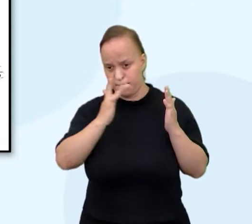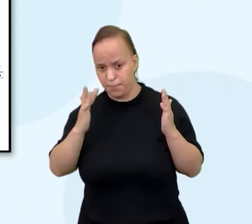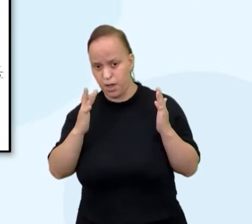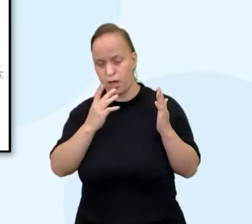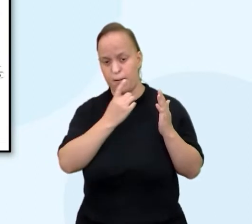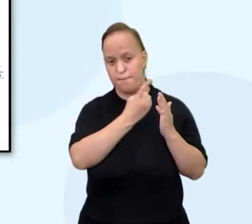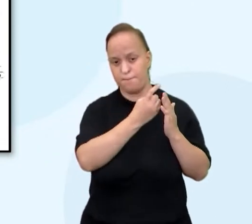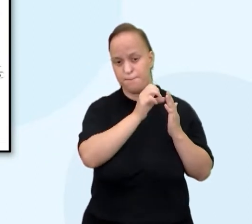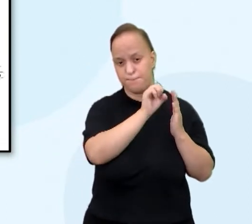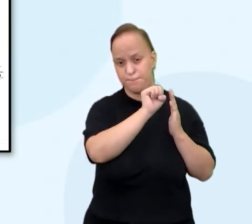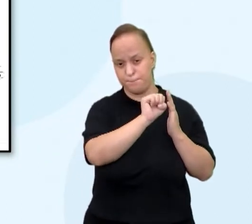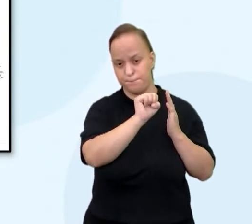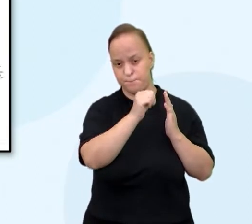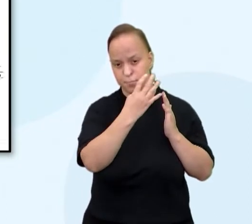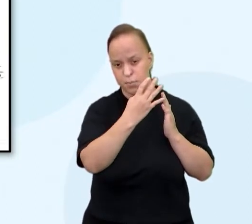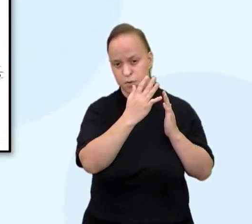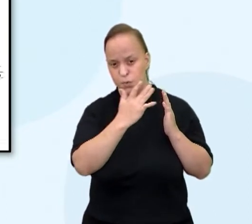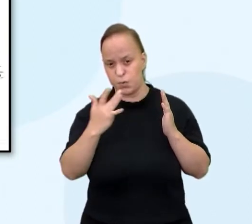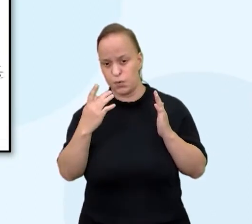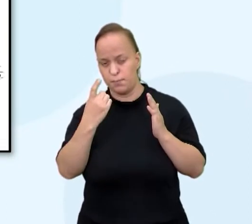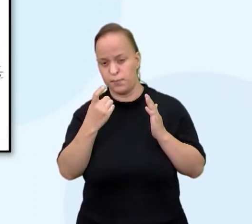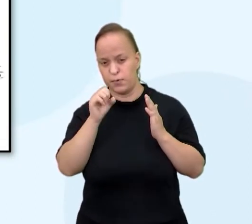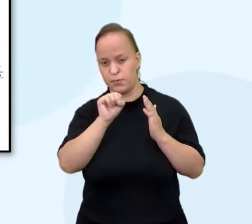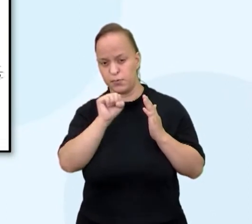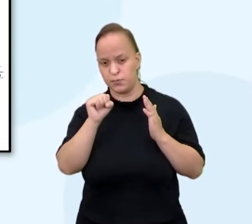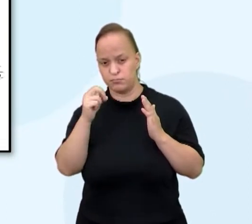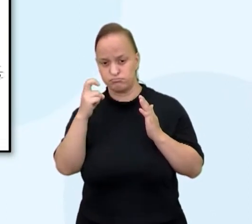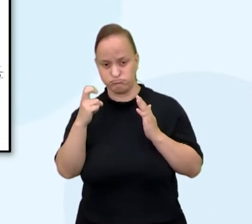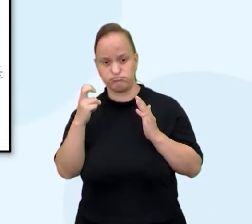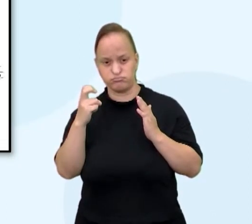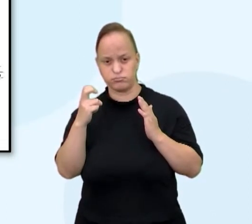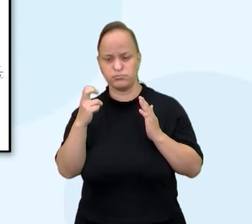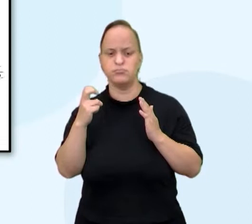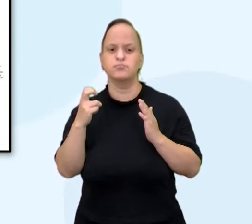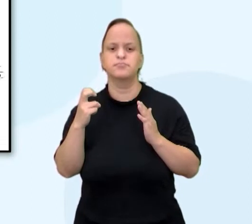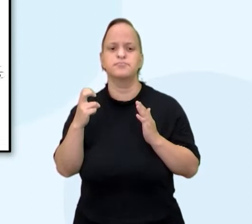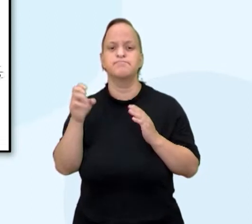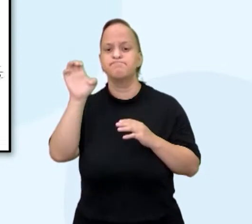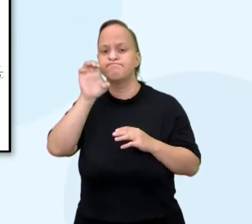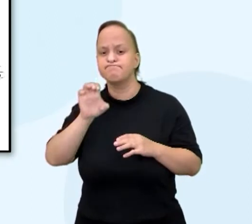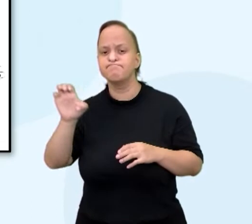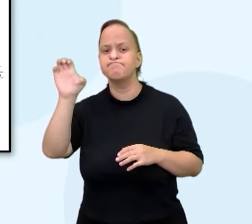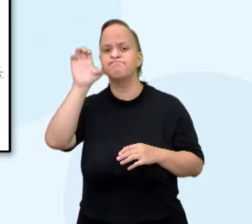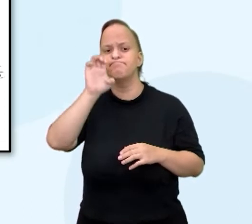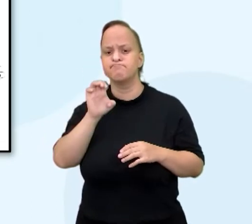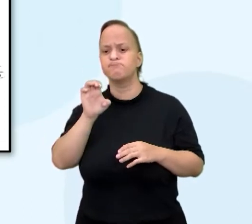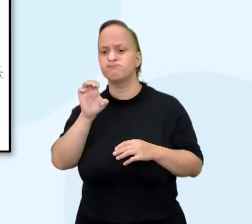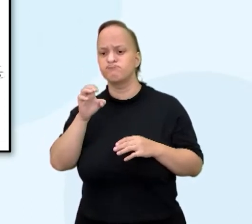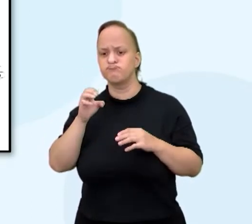1885, na qual várias potências europeias reuniram-se com o objetivo de dividir os